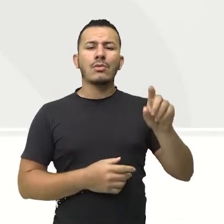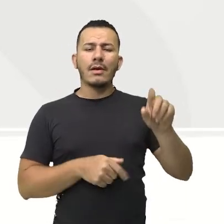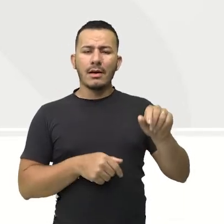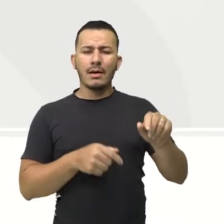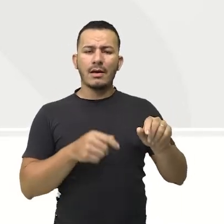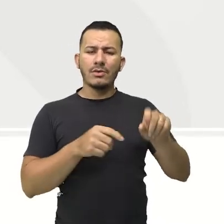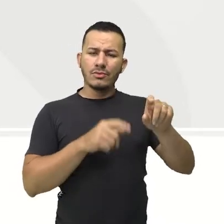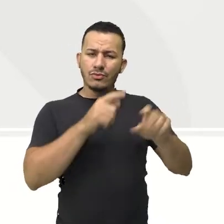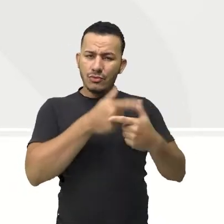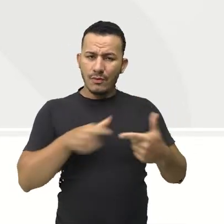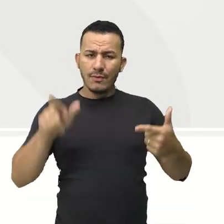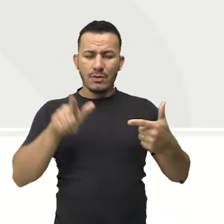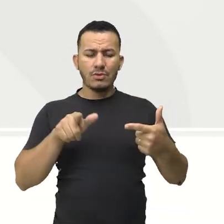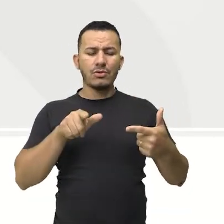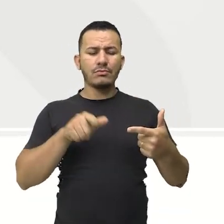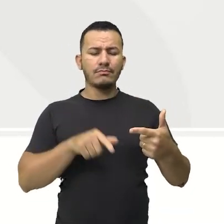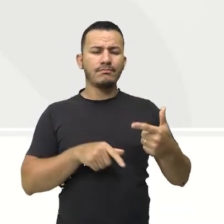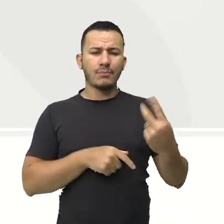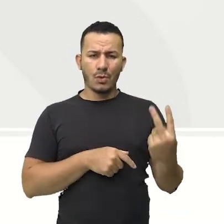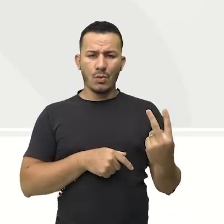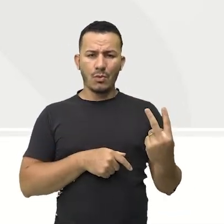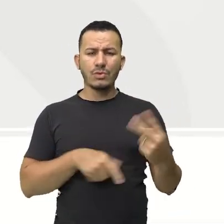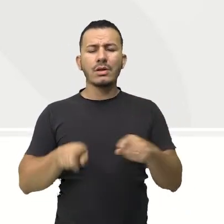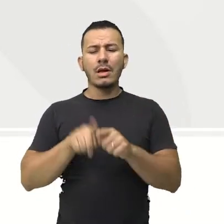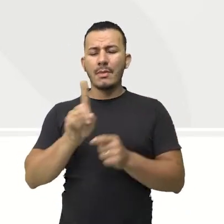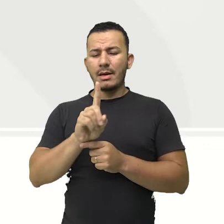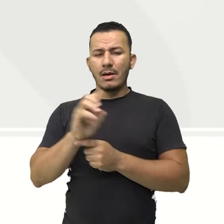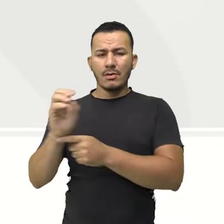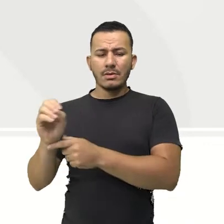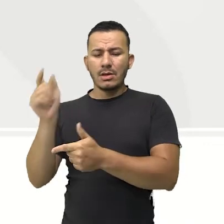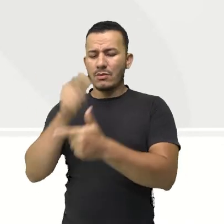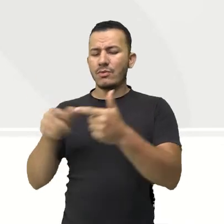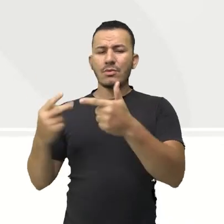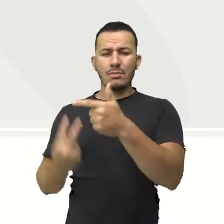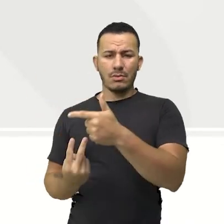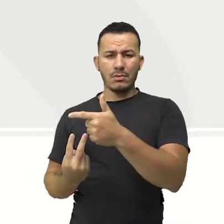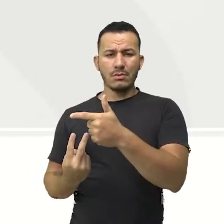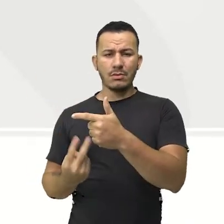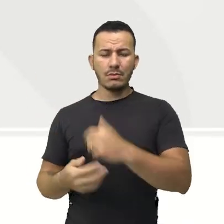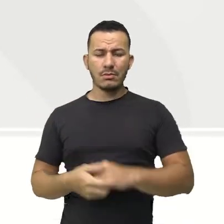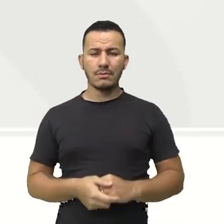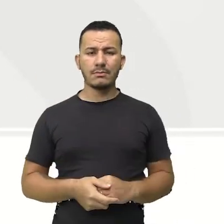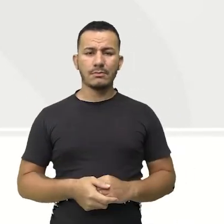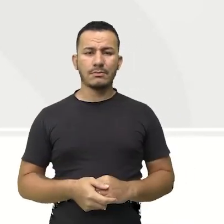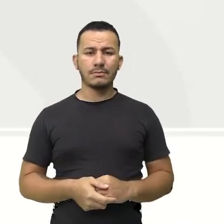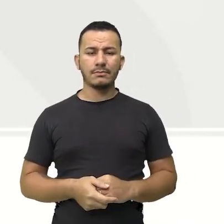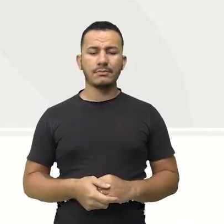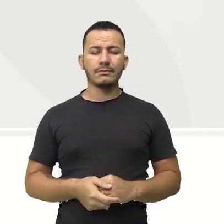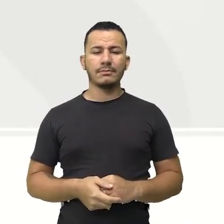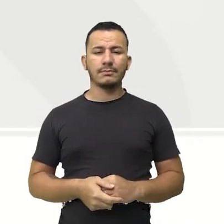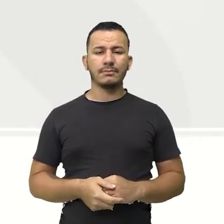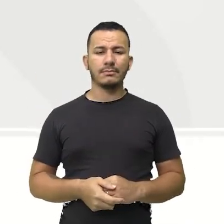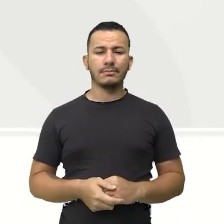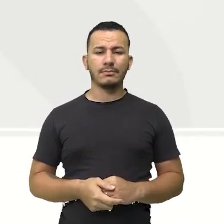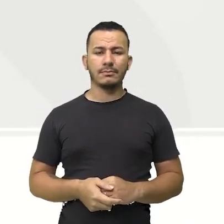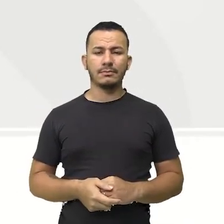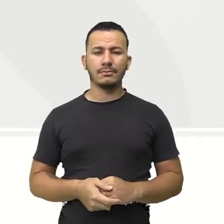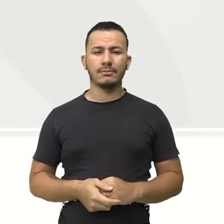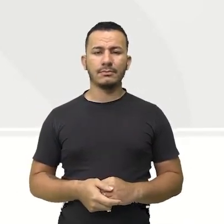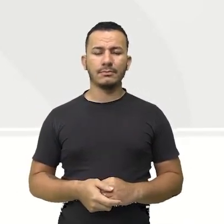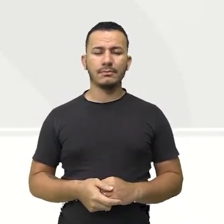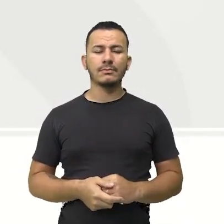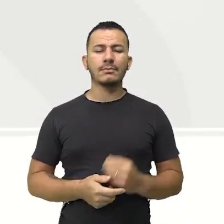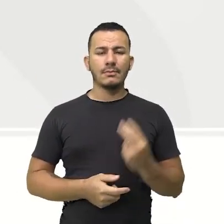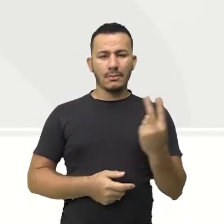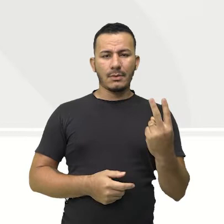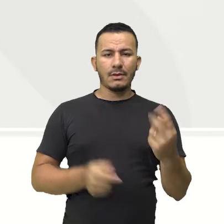2, ó. Vou dividir esse outro lado da igualdade por 2. E aí, ó, componha só.